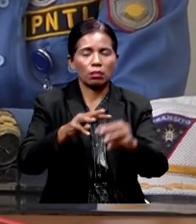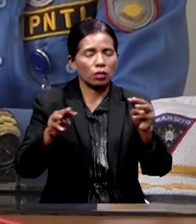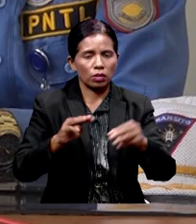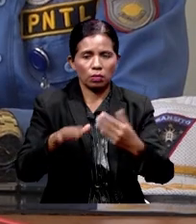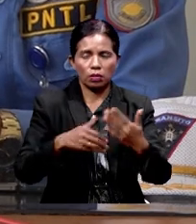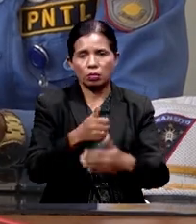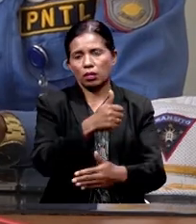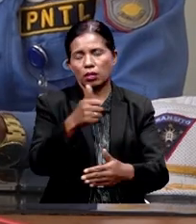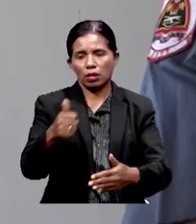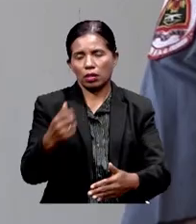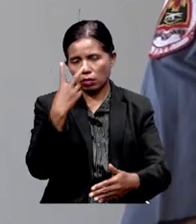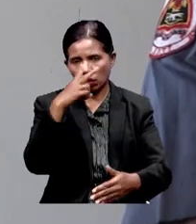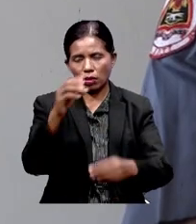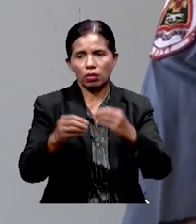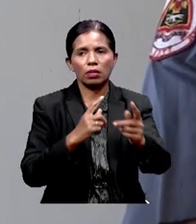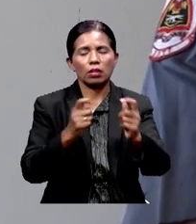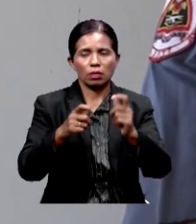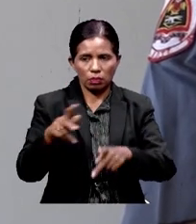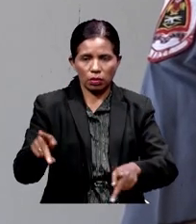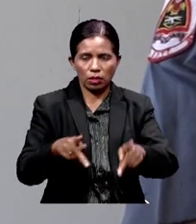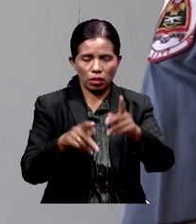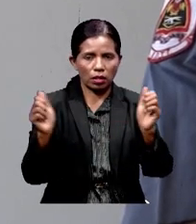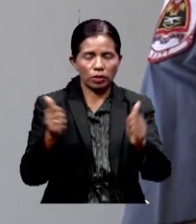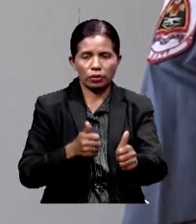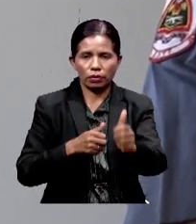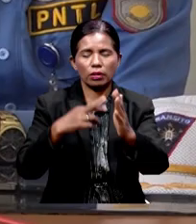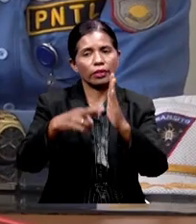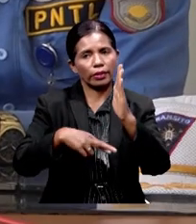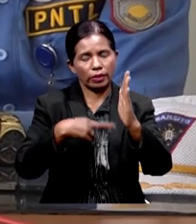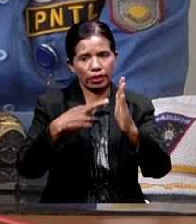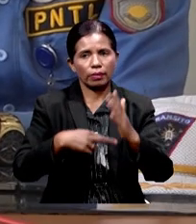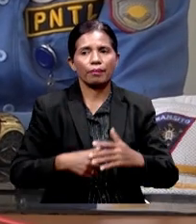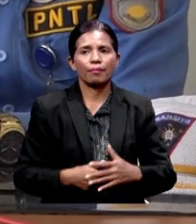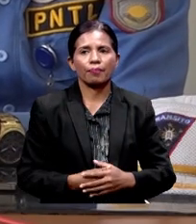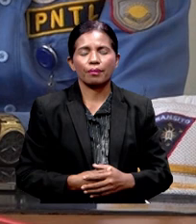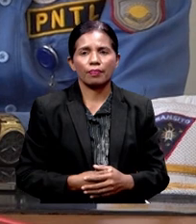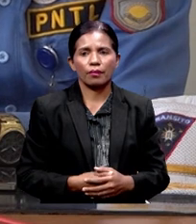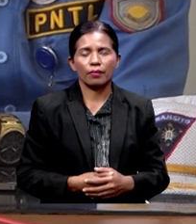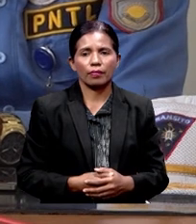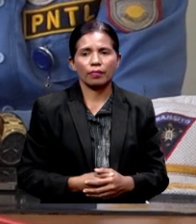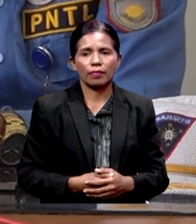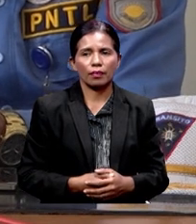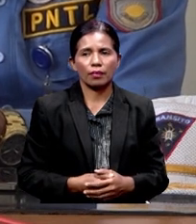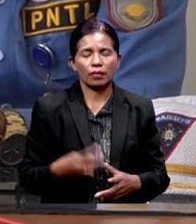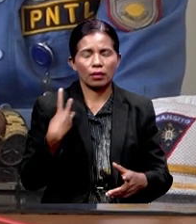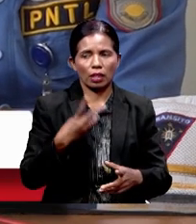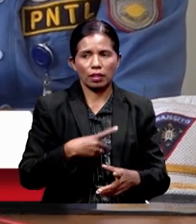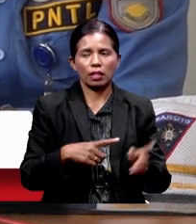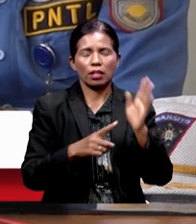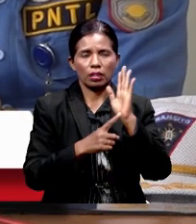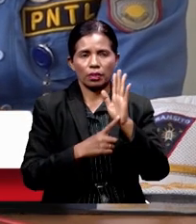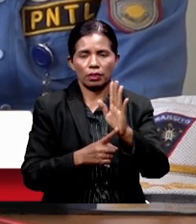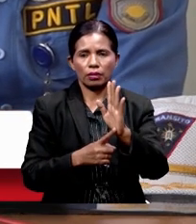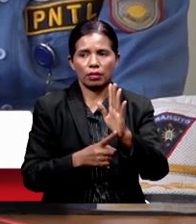de Irak, a tu controla transporte público, nevela cumpre regra trânsito. Tem orientações, aviso, né? E